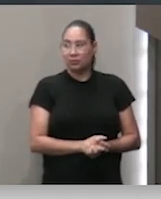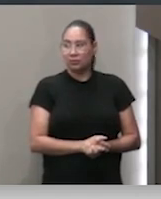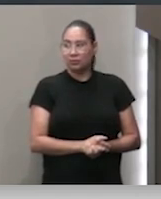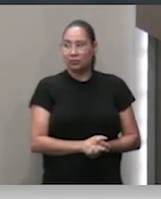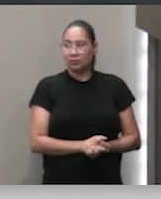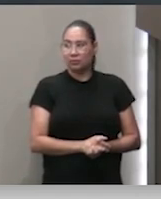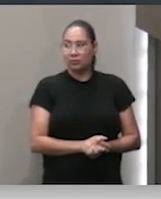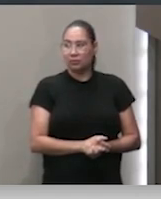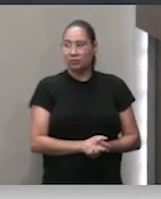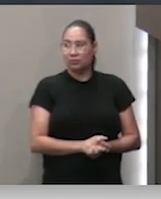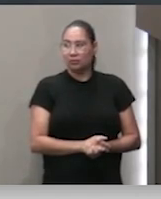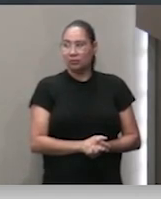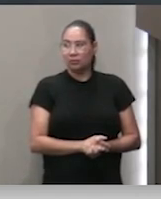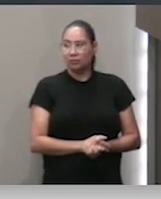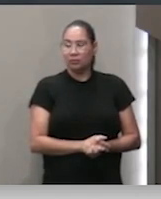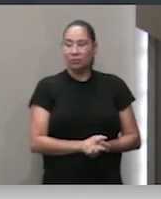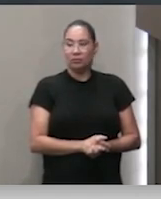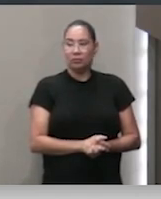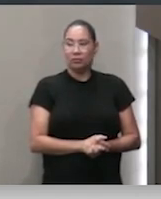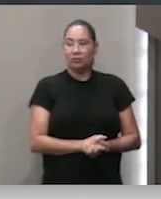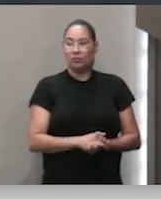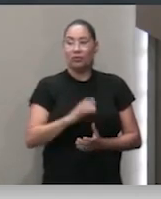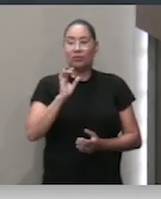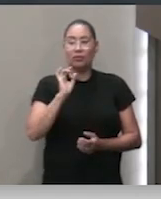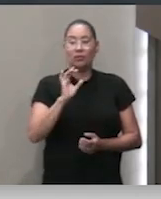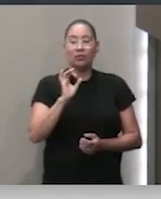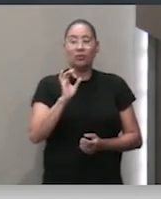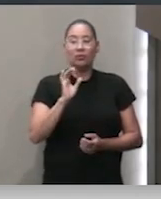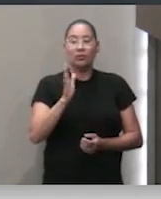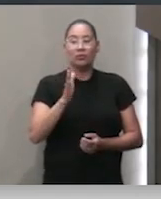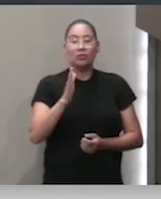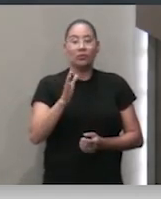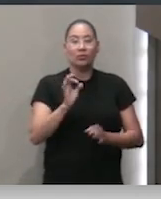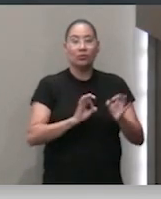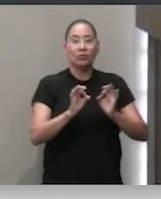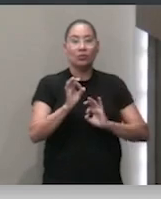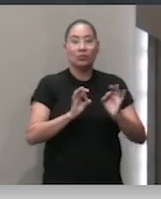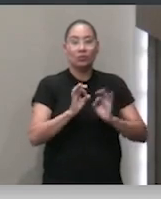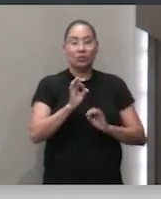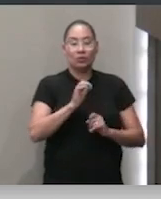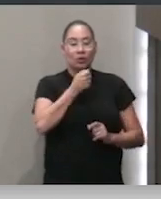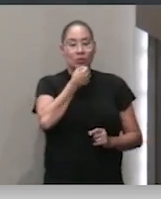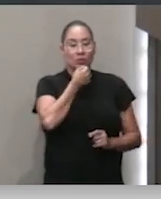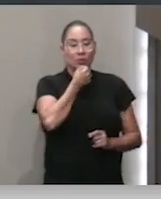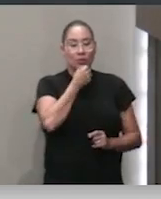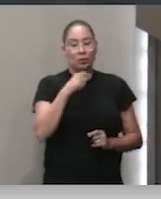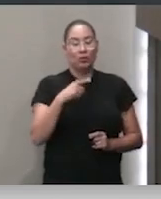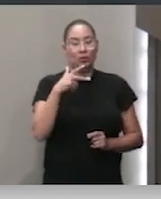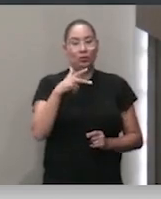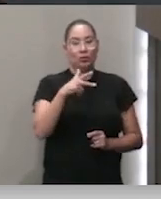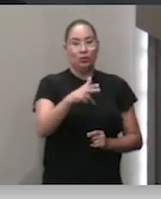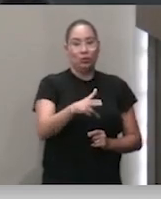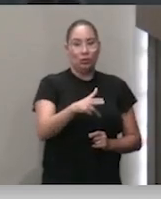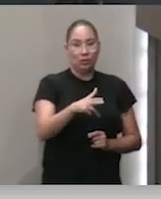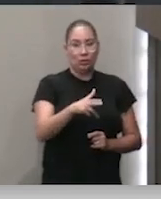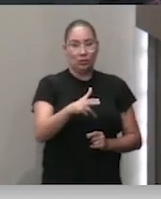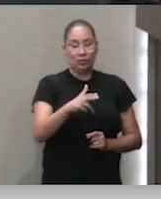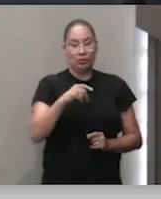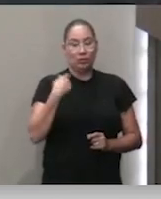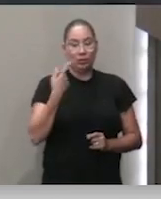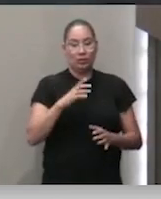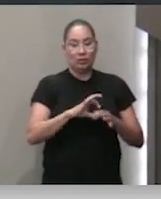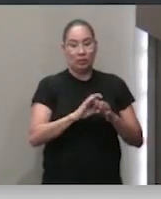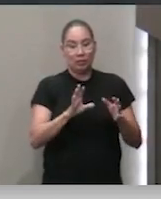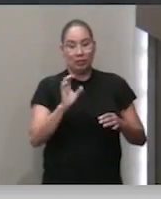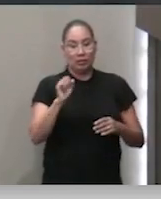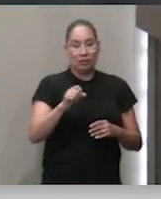Viu? Só um minutinho, senhores. Nós estamos providenciando já os microfones individuais em todas as mesas e nós iremos cortar aqui. Isso daí nós vamos liberar o microfone. O